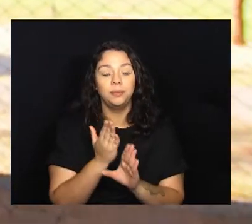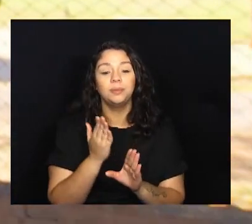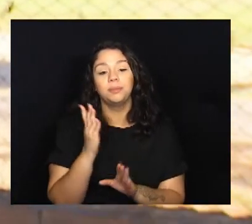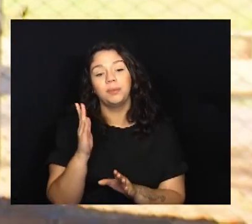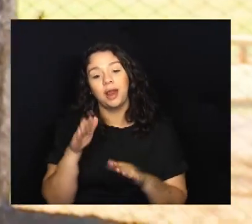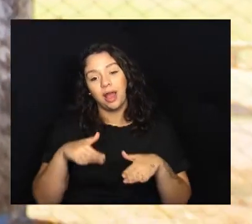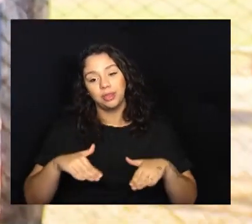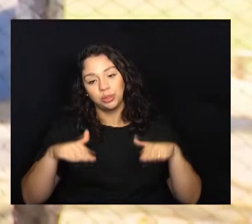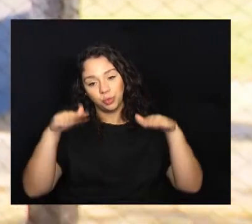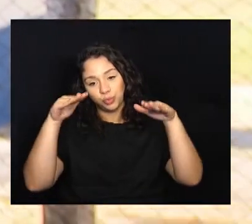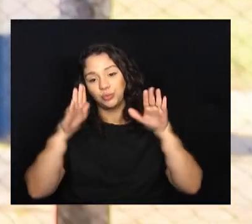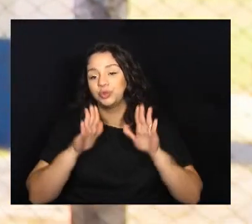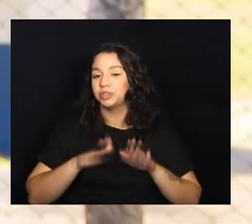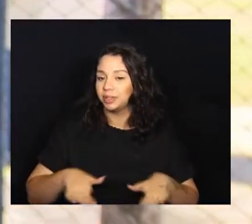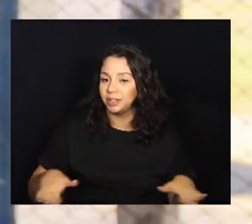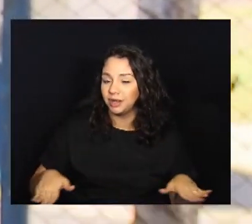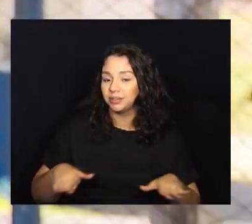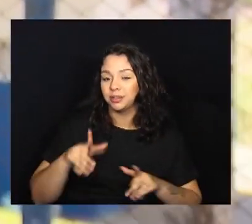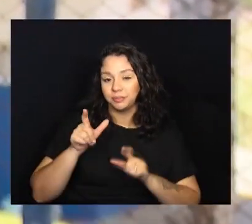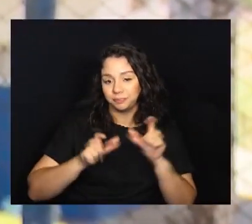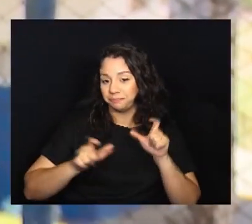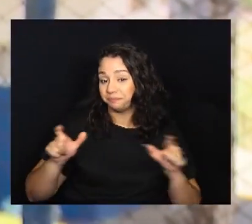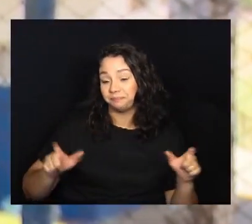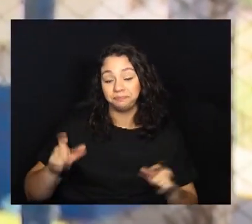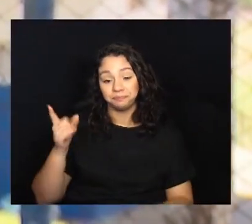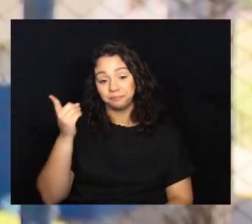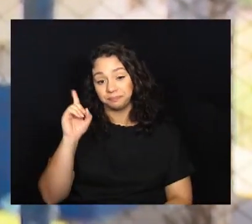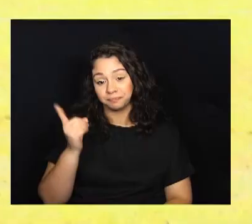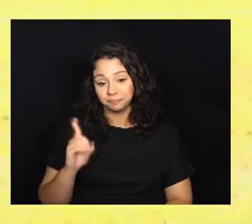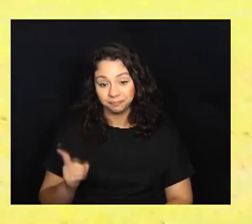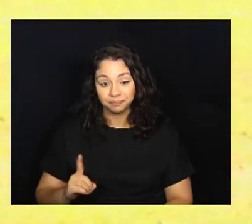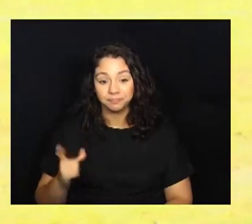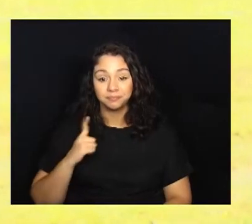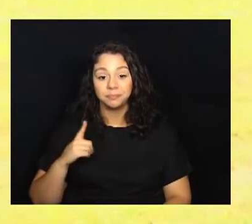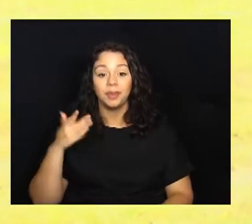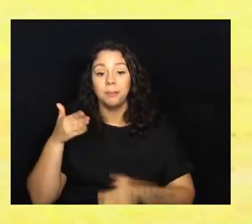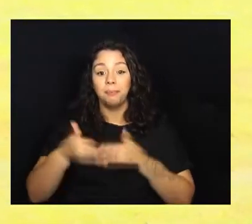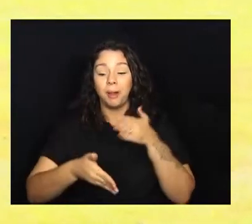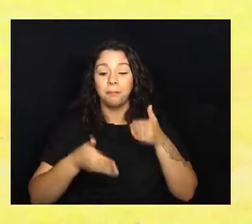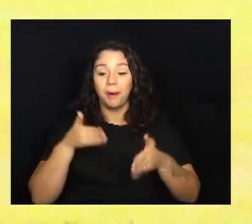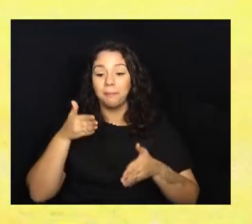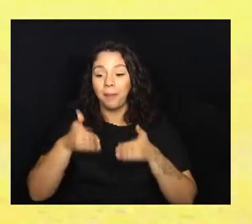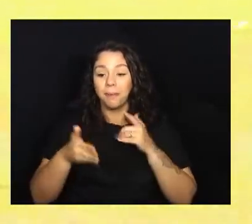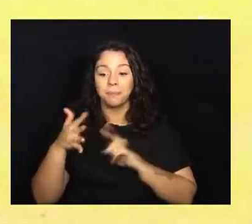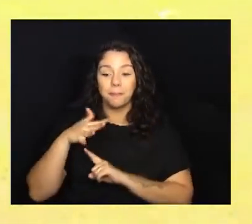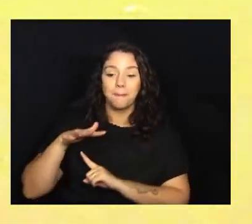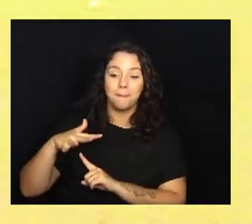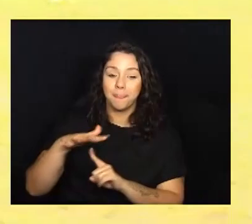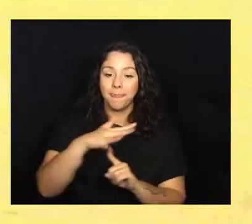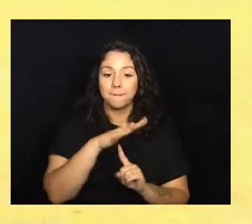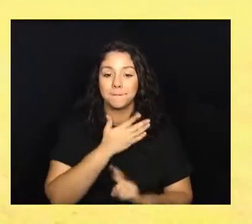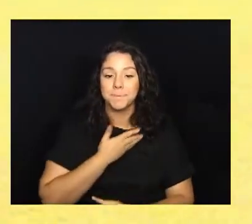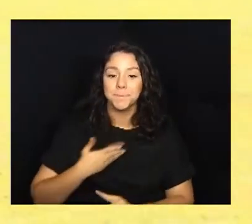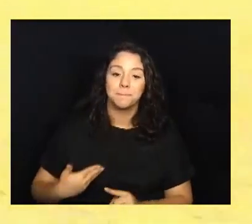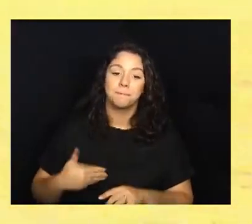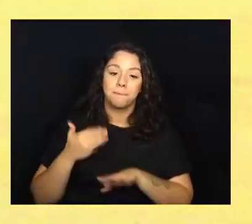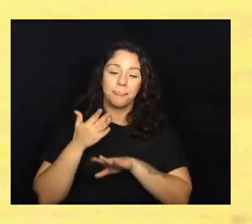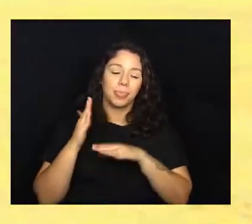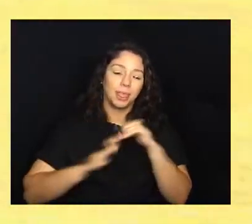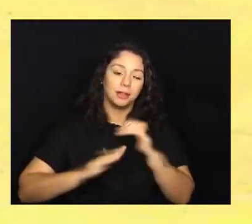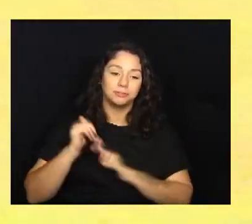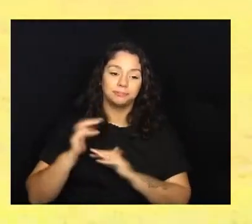adultos, crianças, pessoas com deficiência que frequentam praças públicas para a prática de